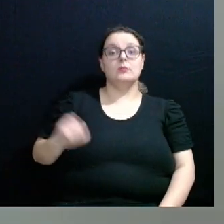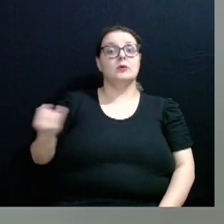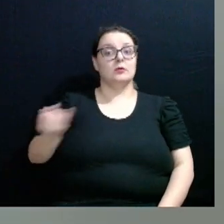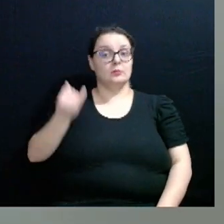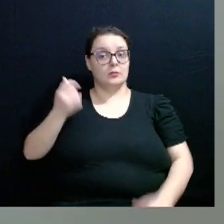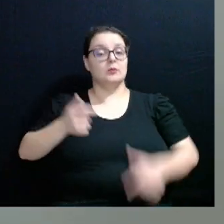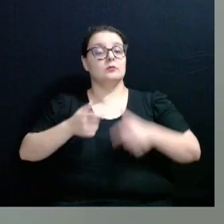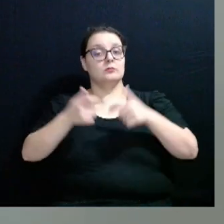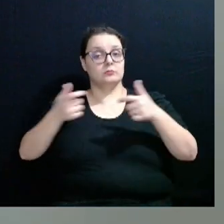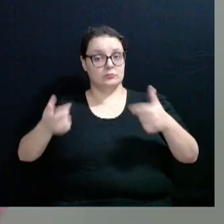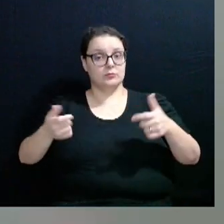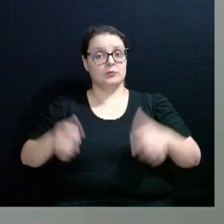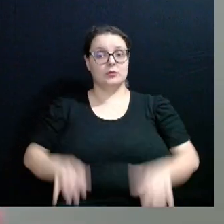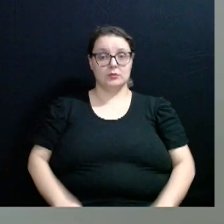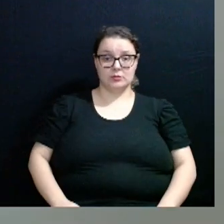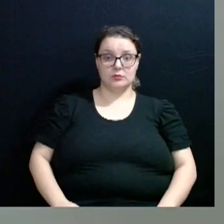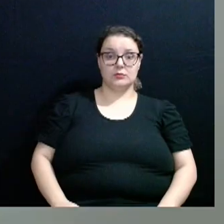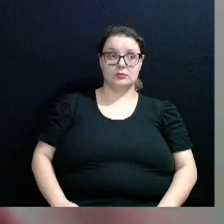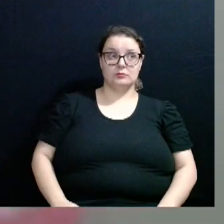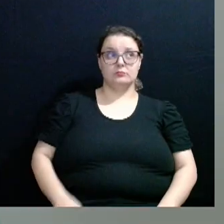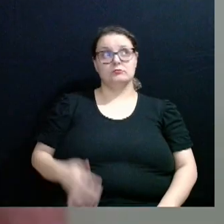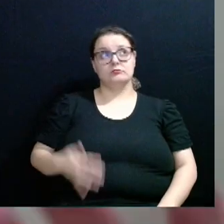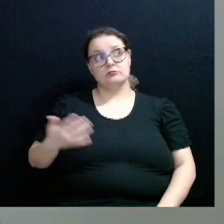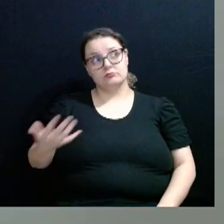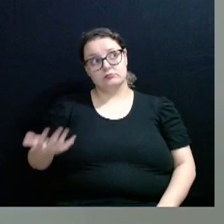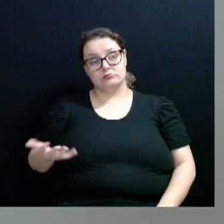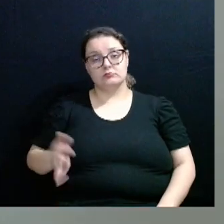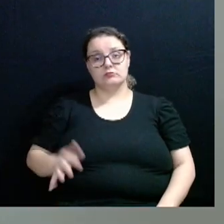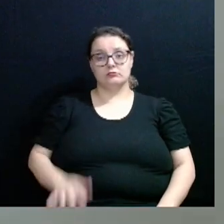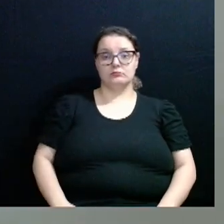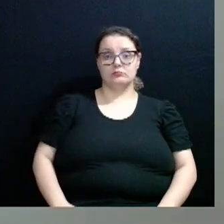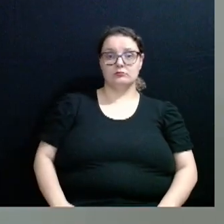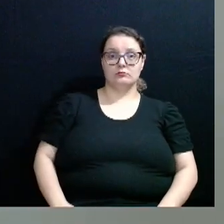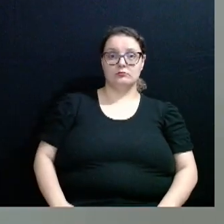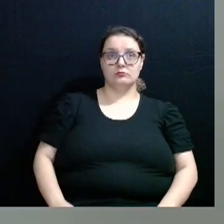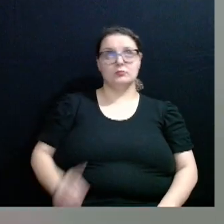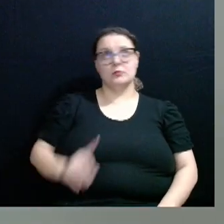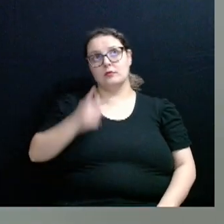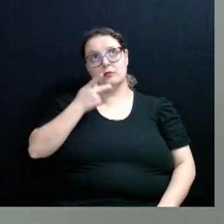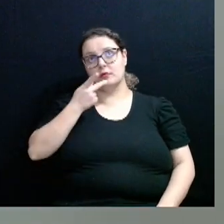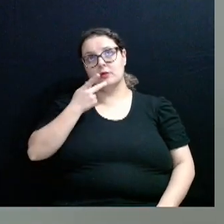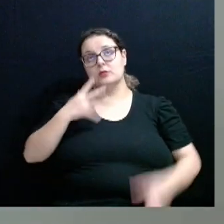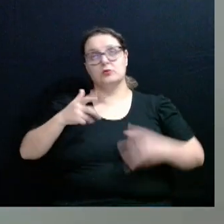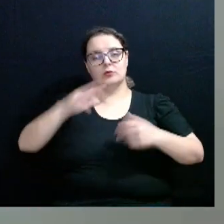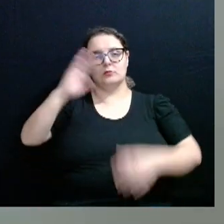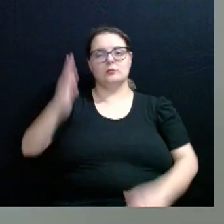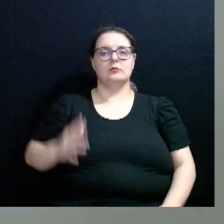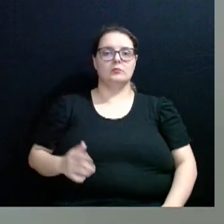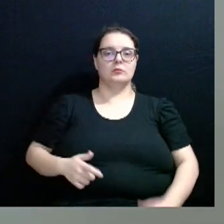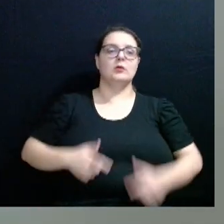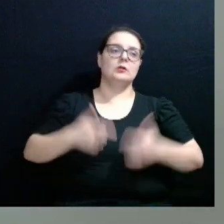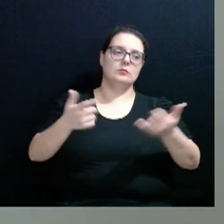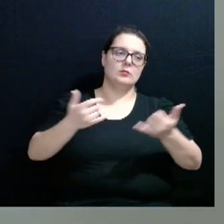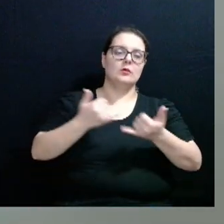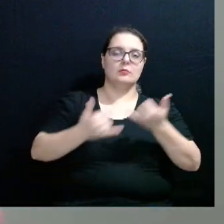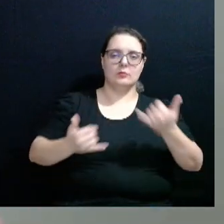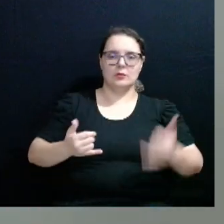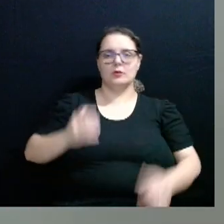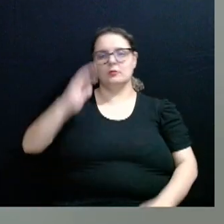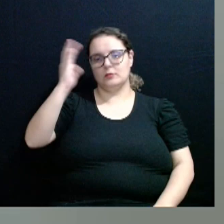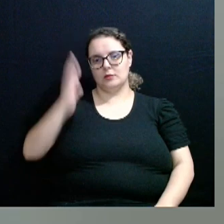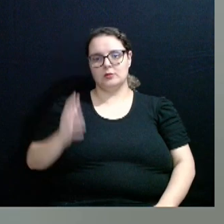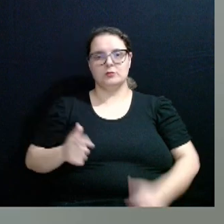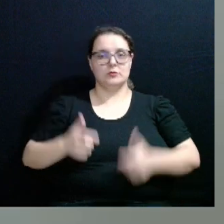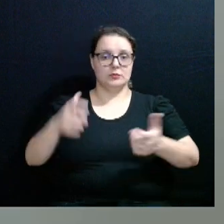Então, praticamente, não vou dizer no Brasil inteiro, mas em boa parte do Brasil, principalmente nos grandes centros, quem